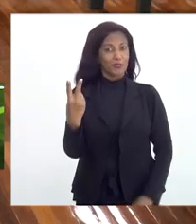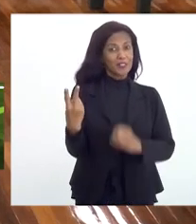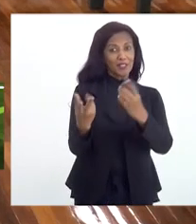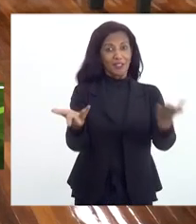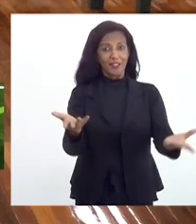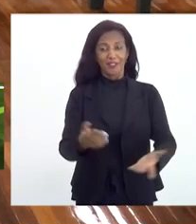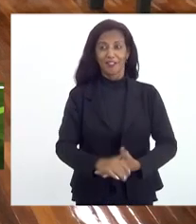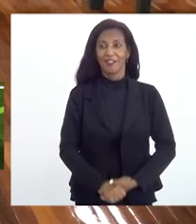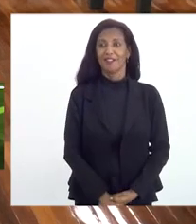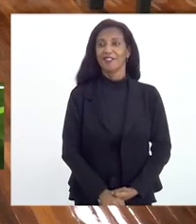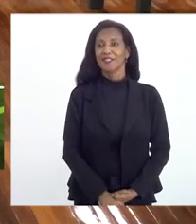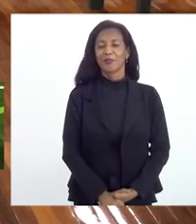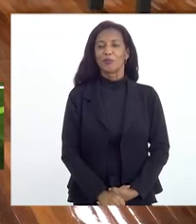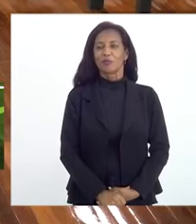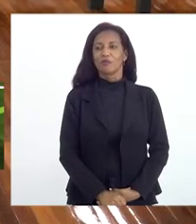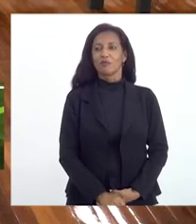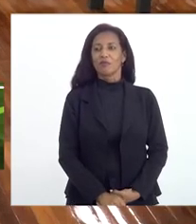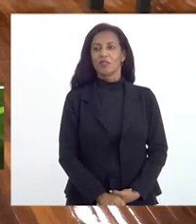Ah, ok.